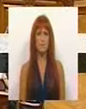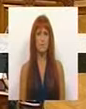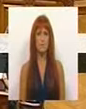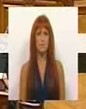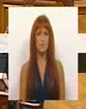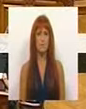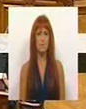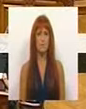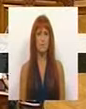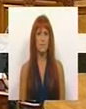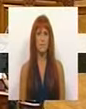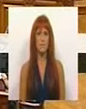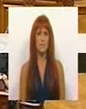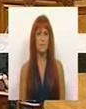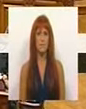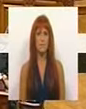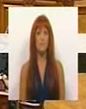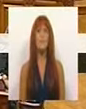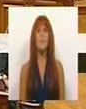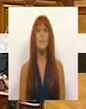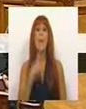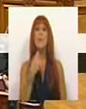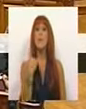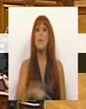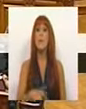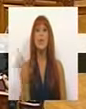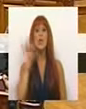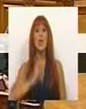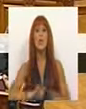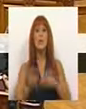Para uma pergunta, tenho agora a palavra a senhora deputada Joana.